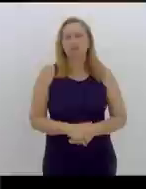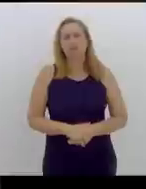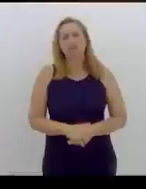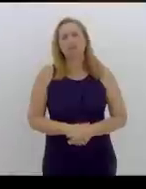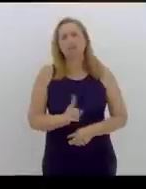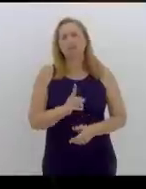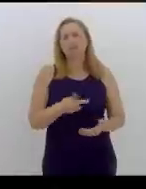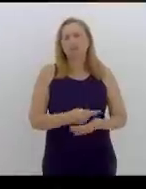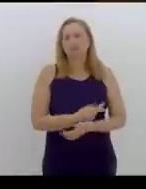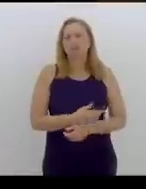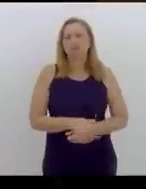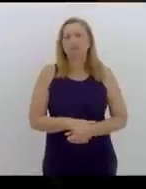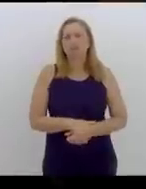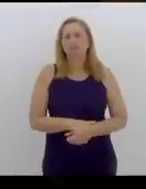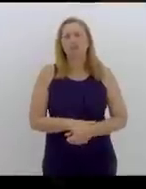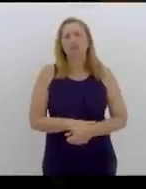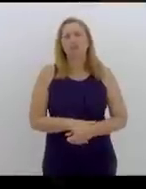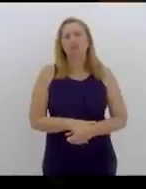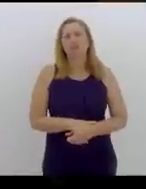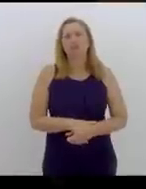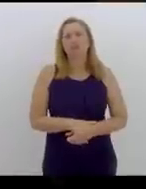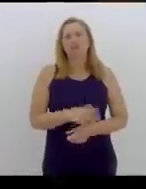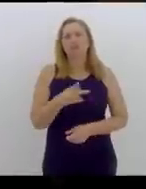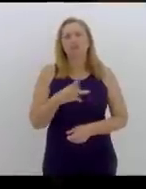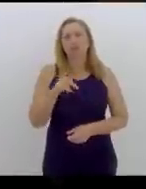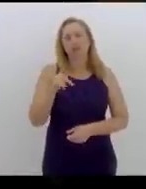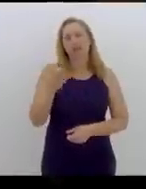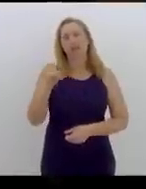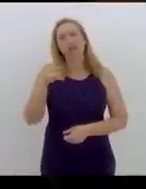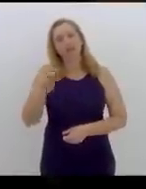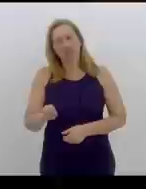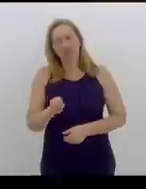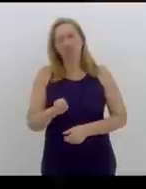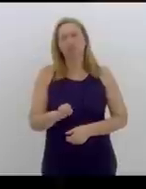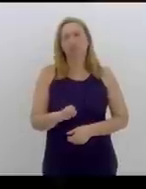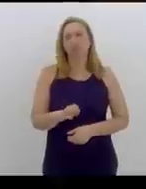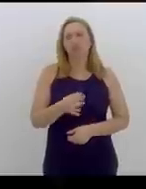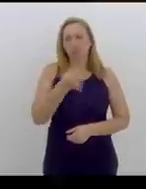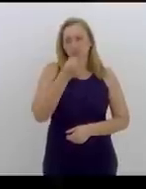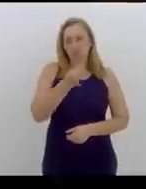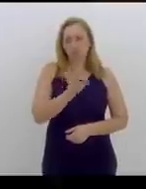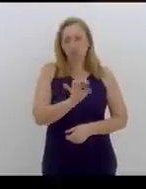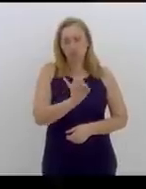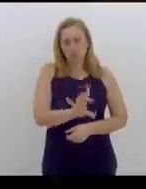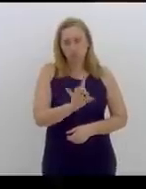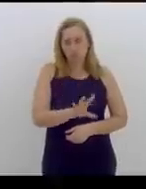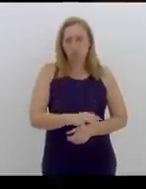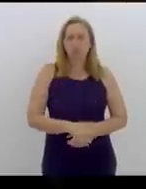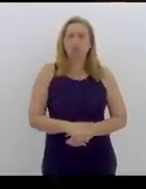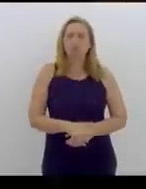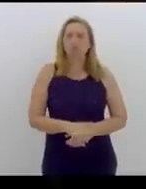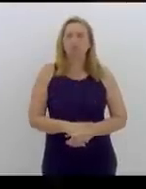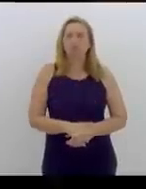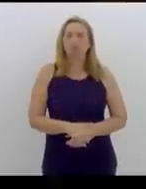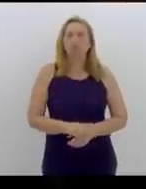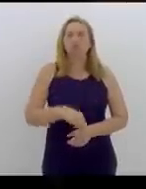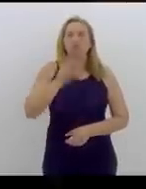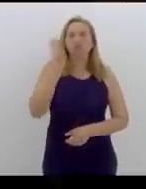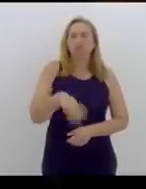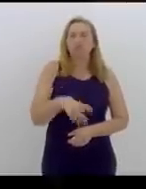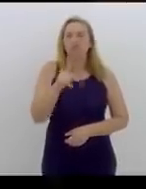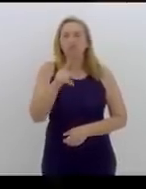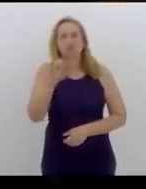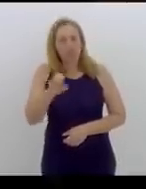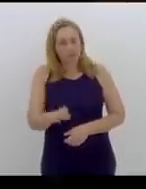roda não girar isso que vai falar sobre a carta de uma opinião só sugestão quem faça Quem faz o padre faz